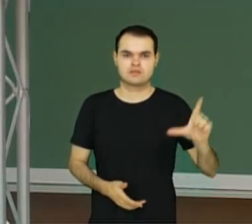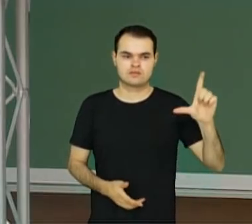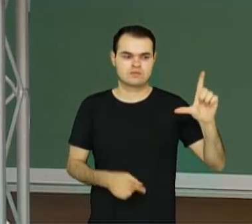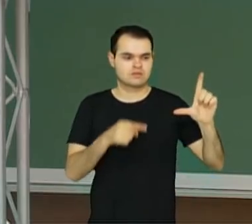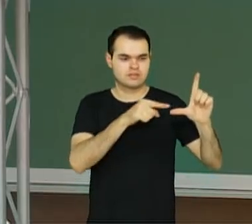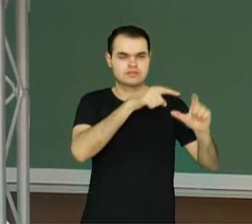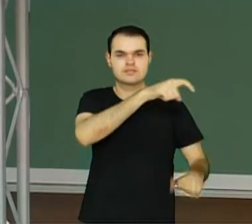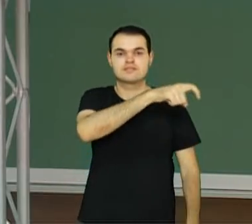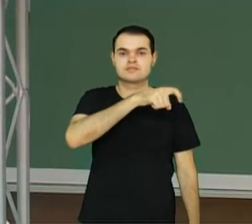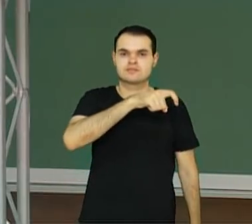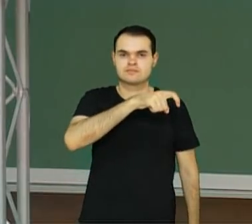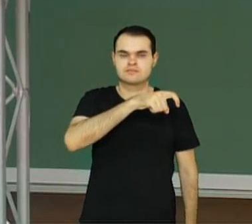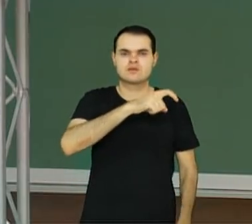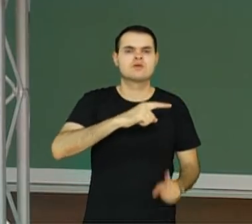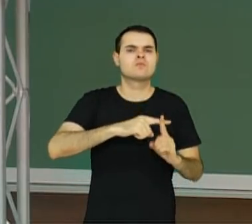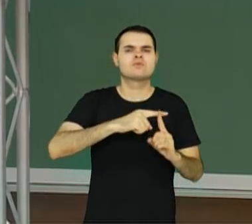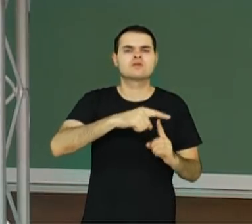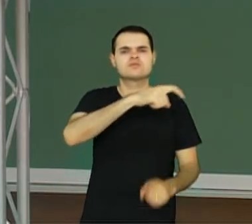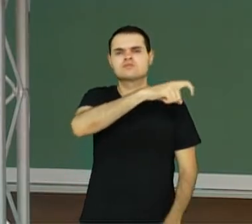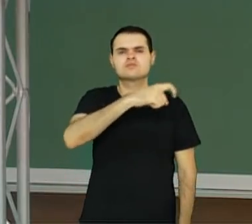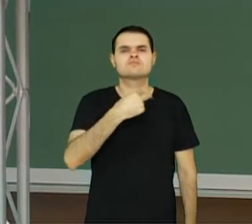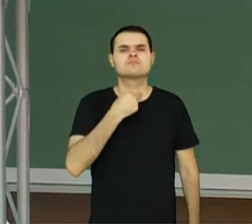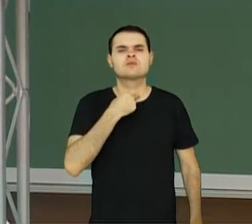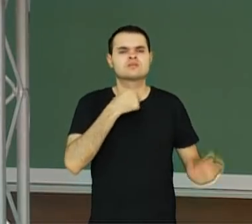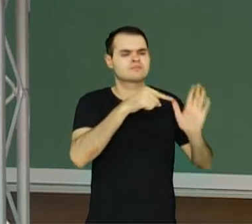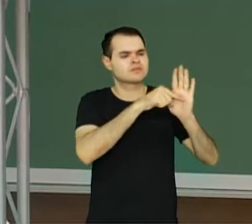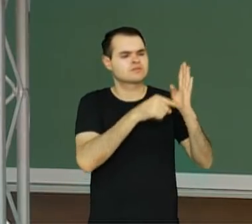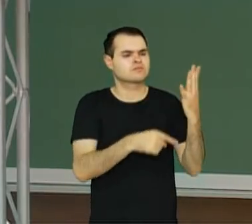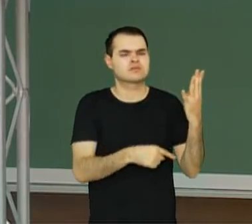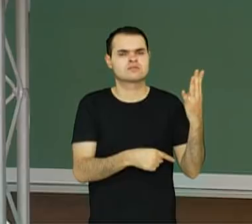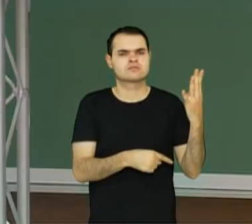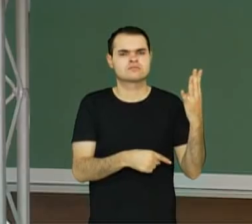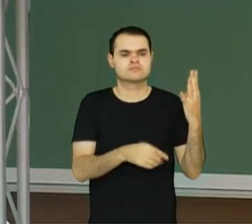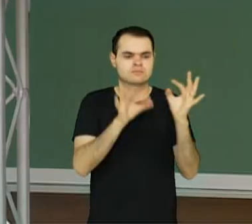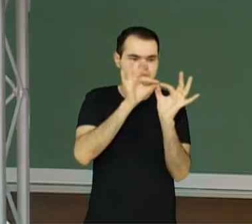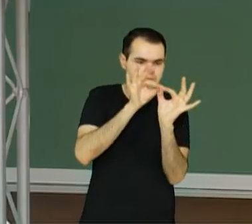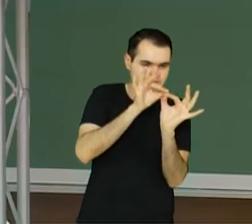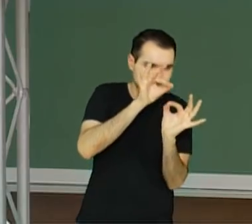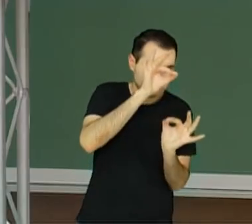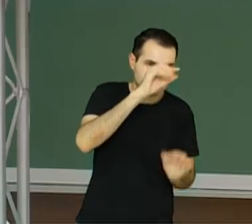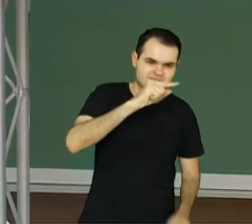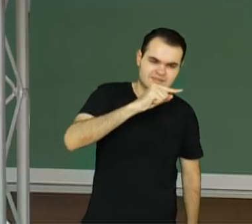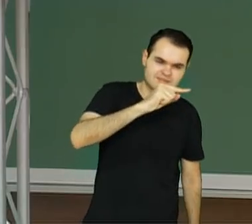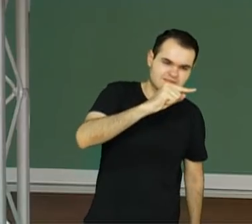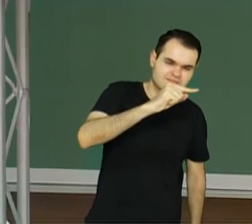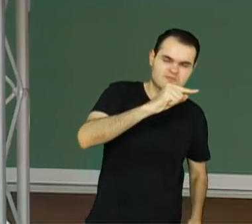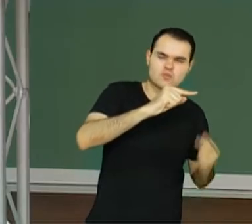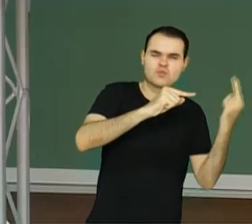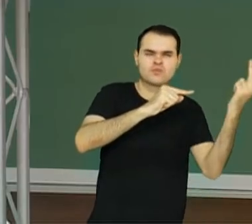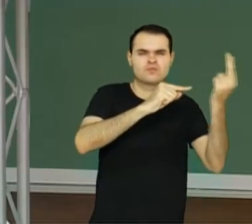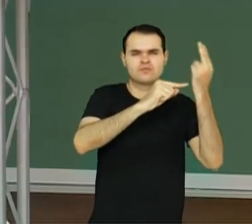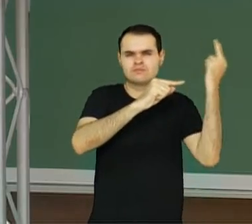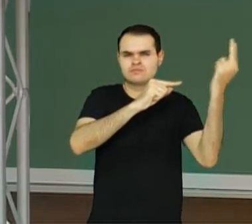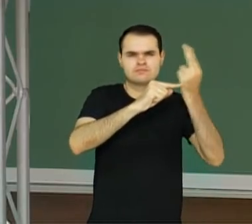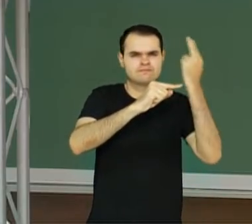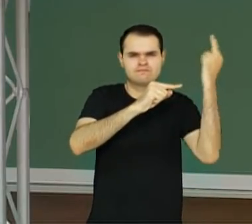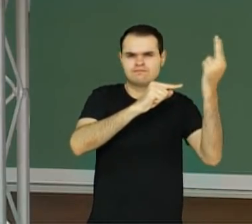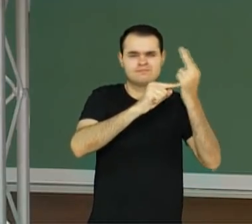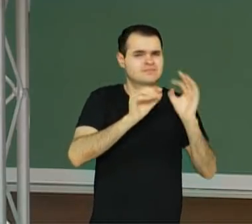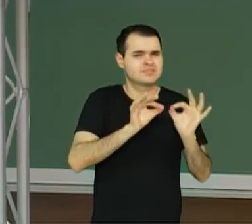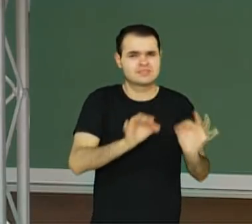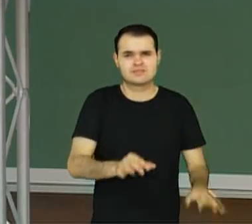x. Então, por que o x não pode ser menos 4? Porque eu não tenho medida com número negativo. Isso é